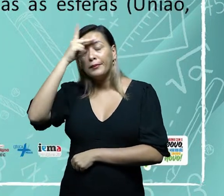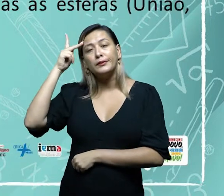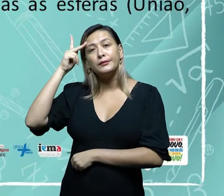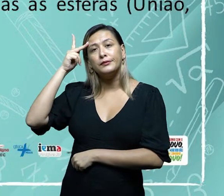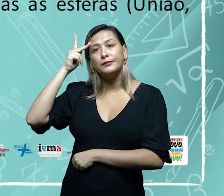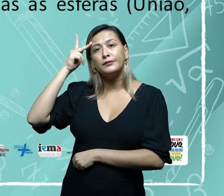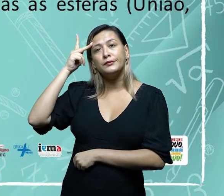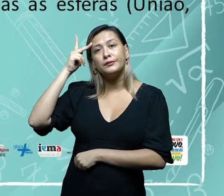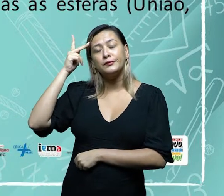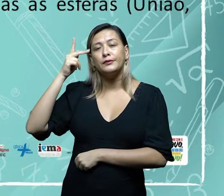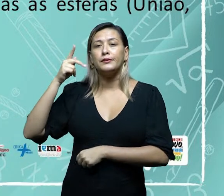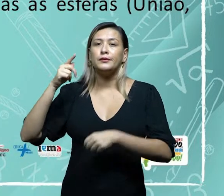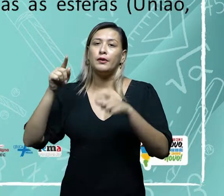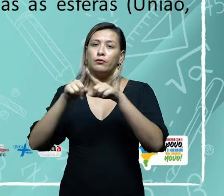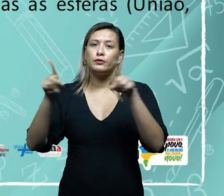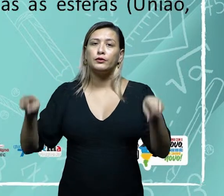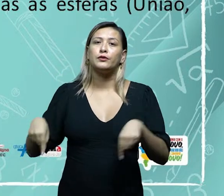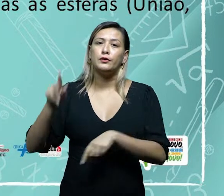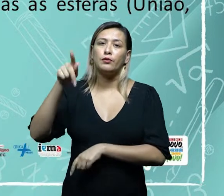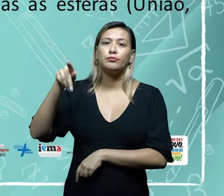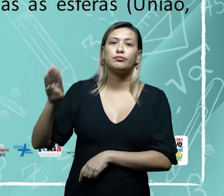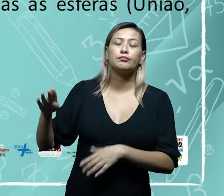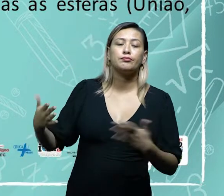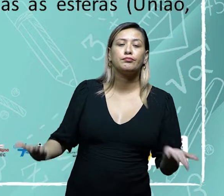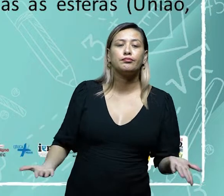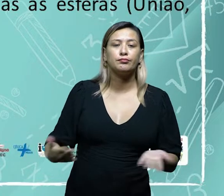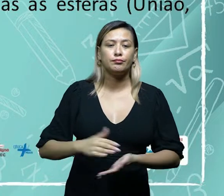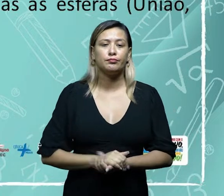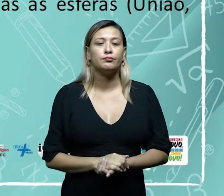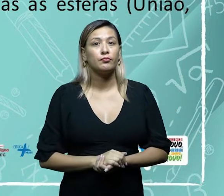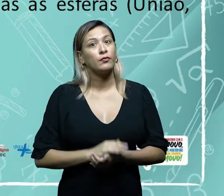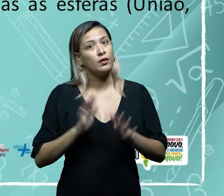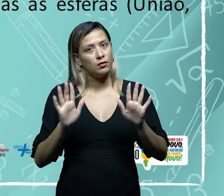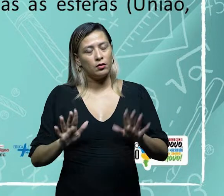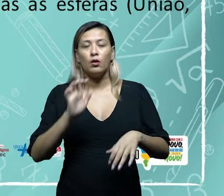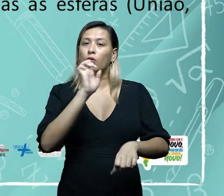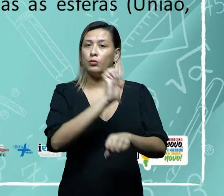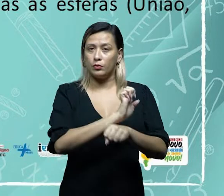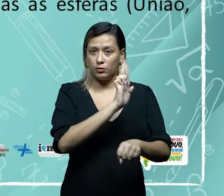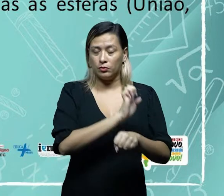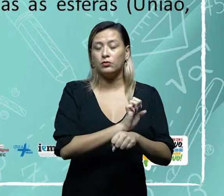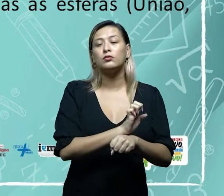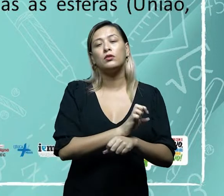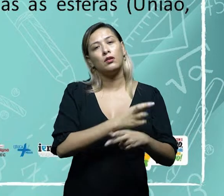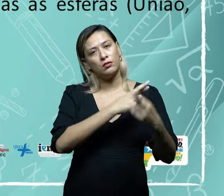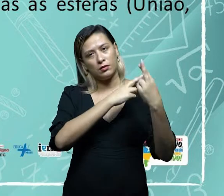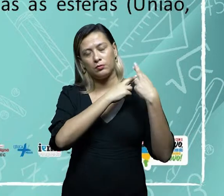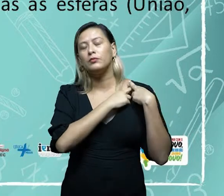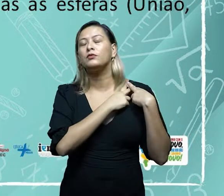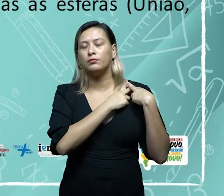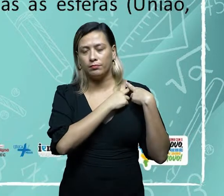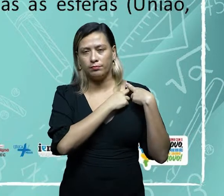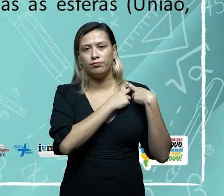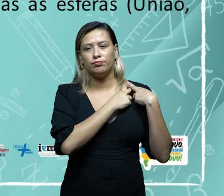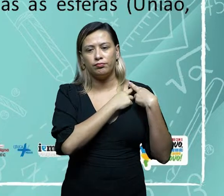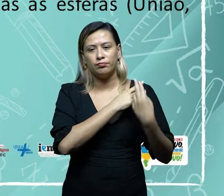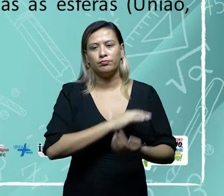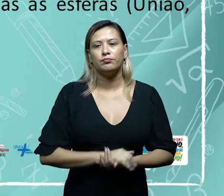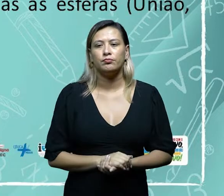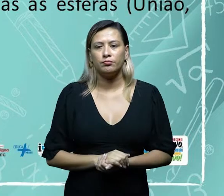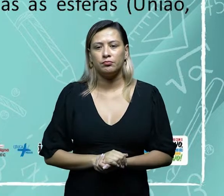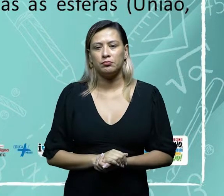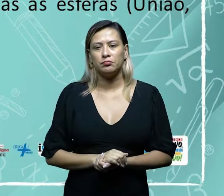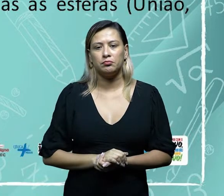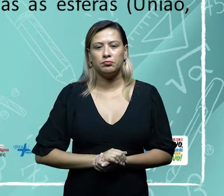indivíduo? Em tese, o Estado, ele responde, né, por todos os atos que violam os direitos humanos, cometidos